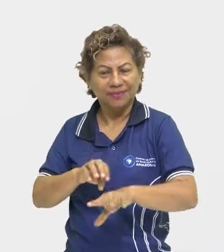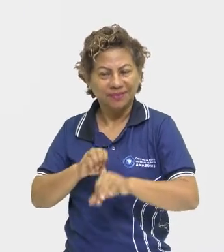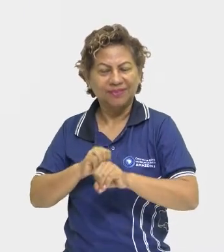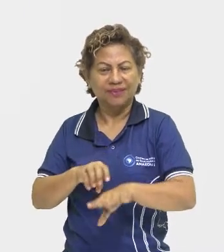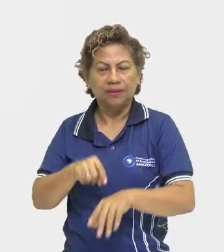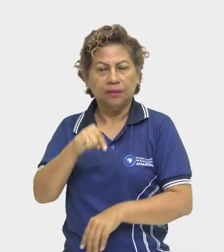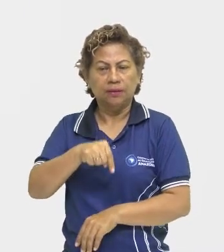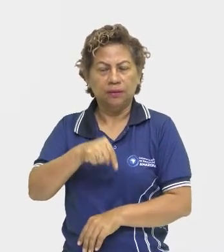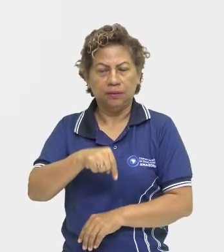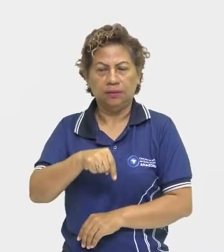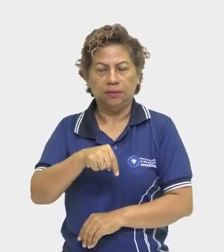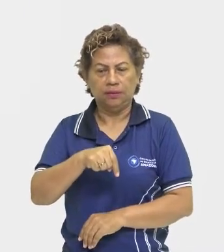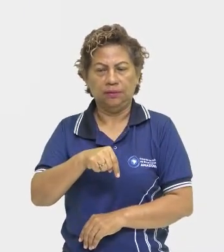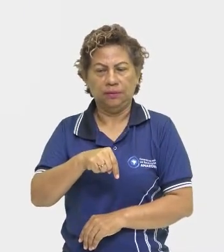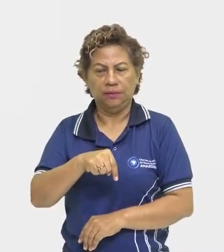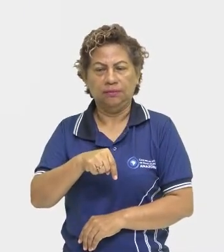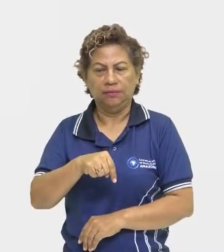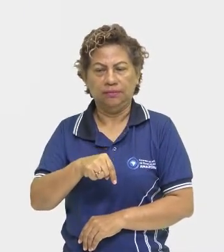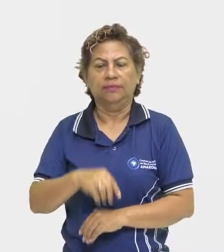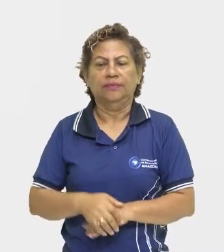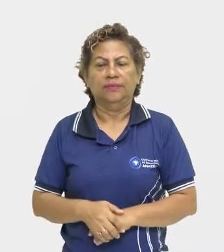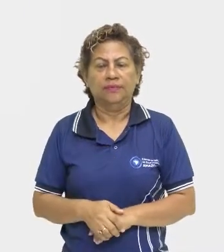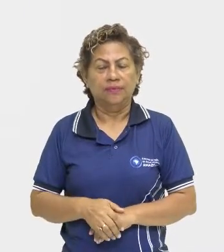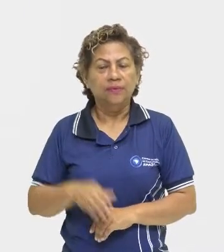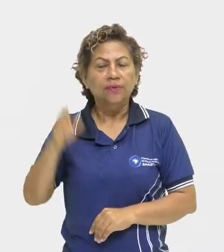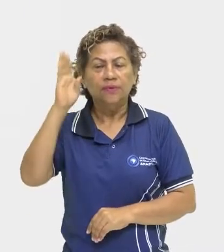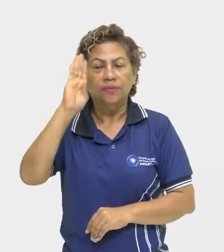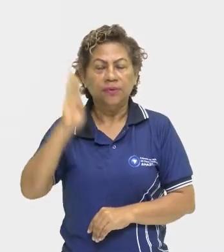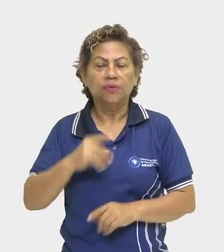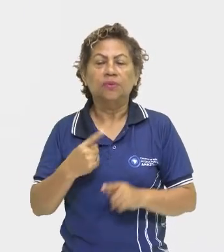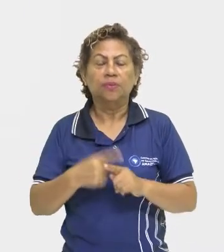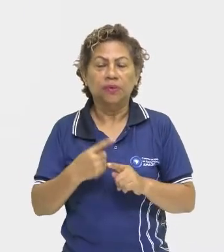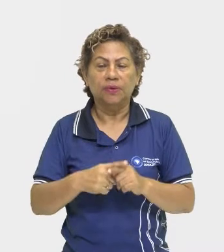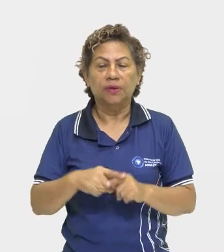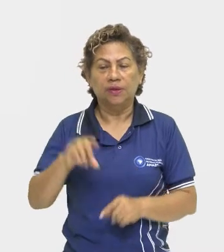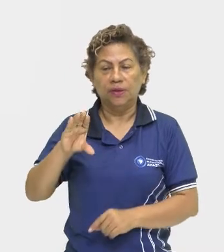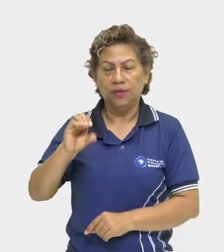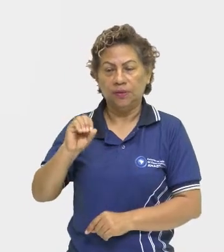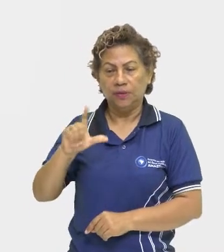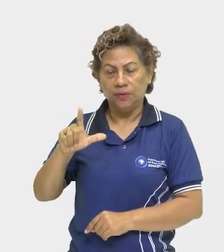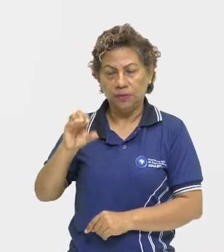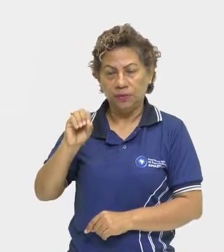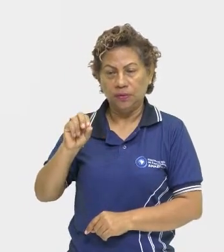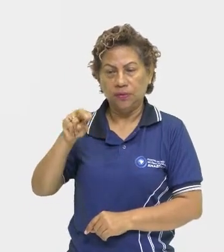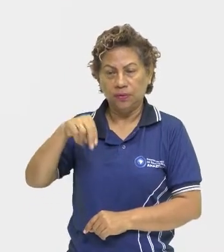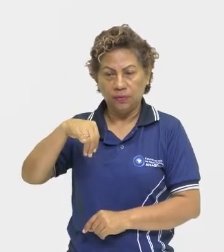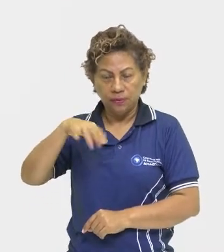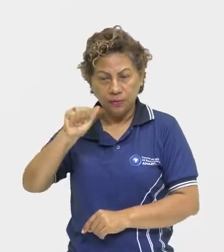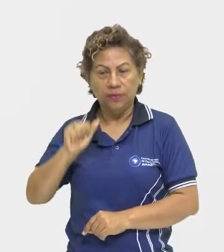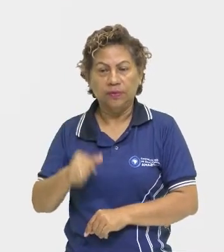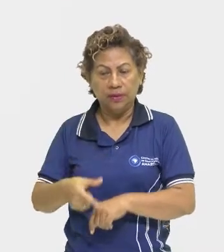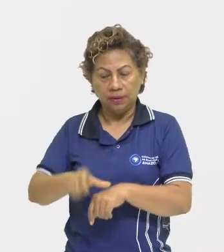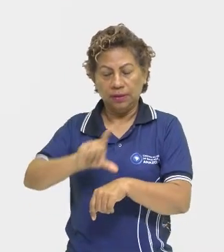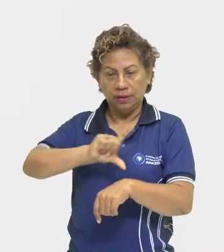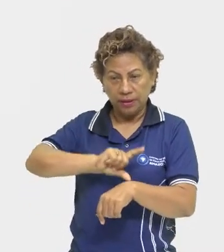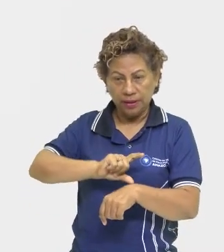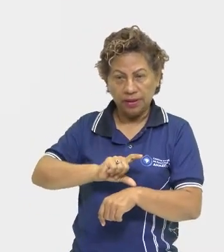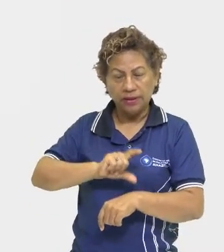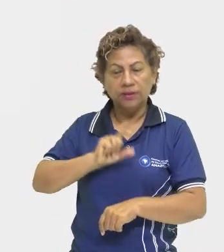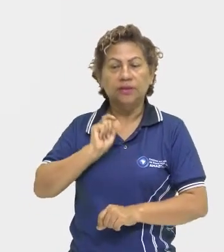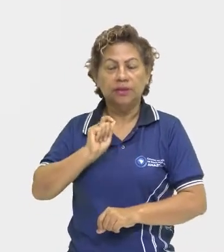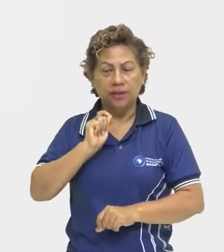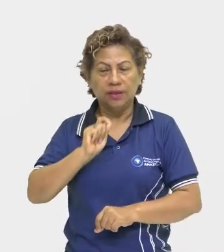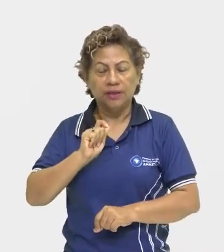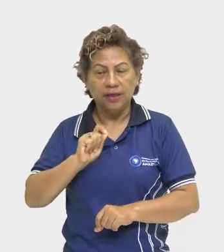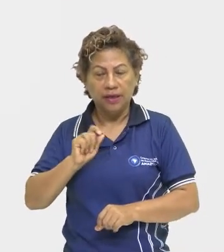aqui na colônia. Por quê? Porque colônia, porque Portugal, né, a coroa portuguesa descobriu,